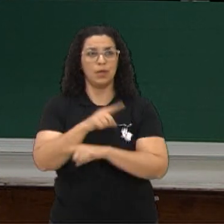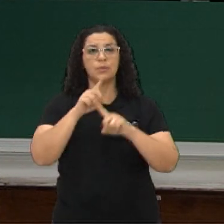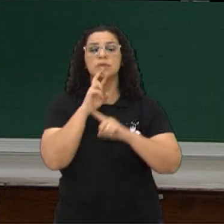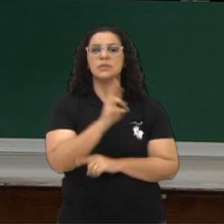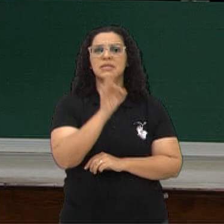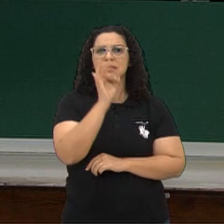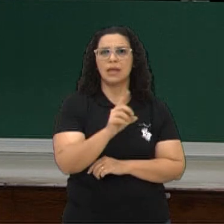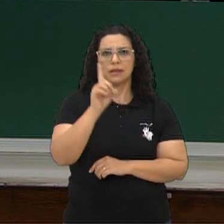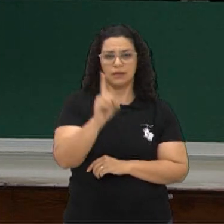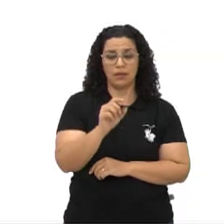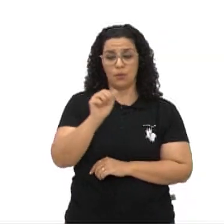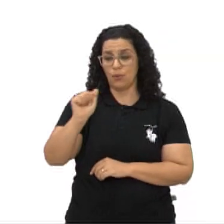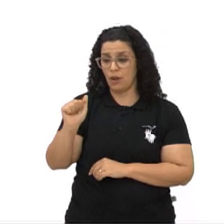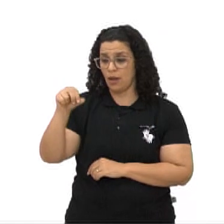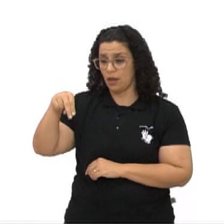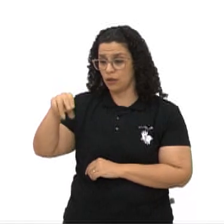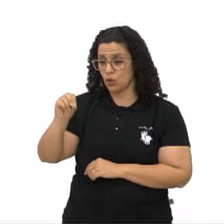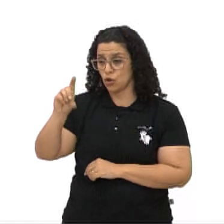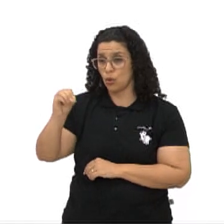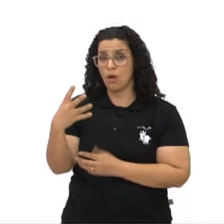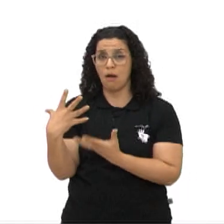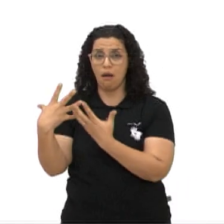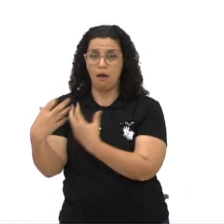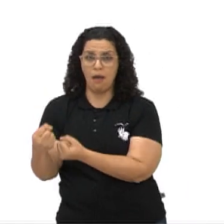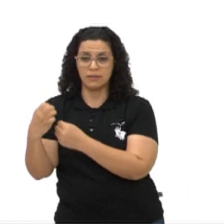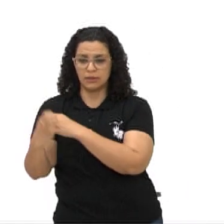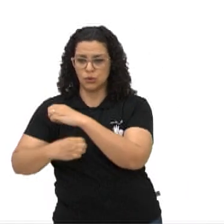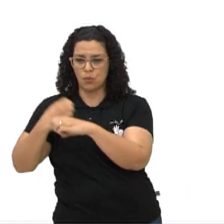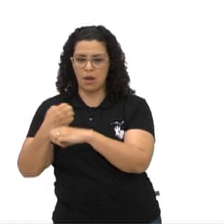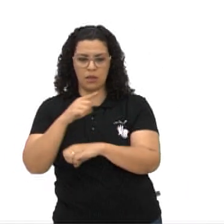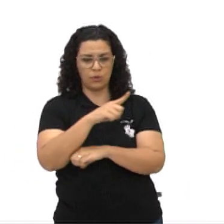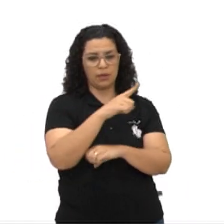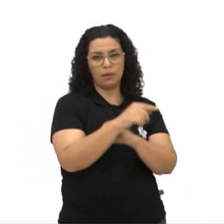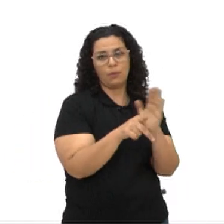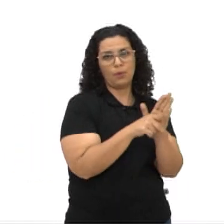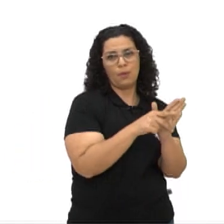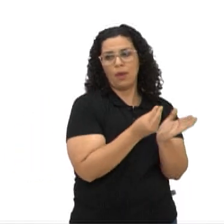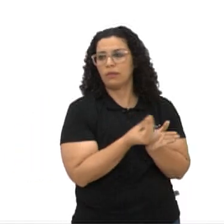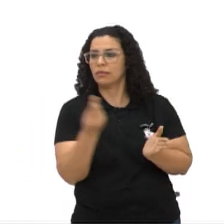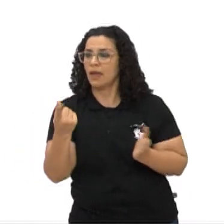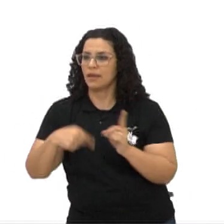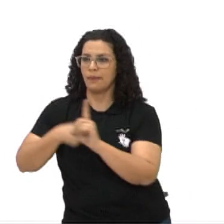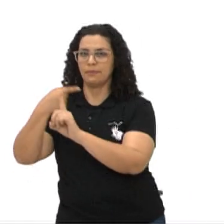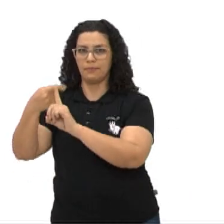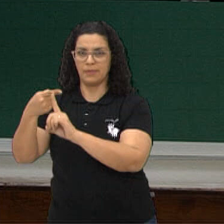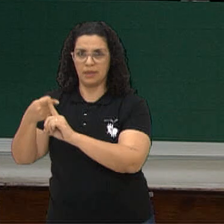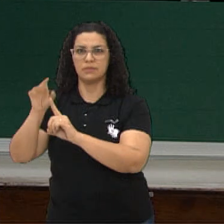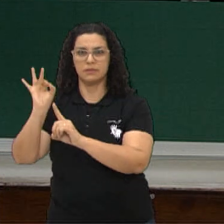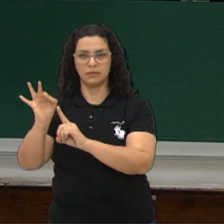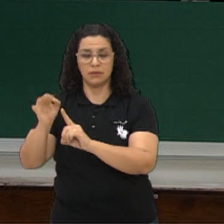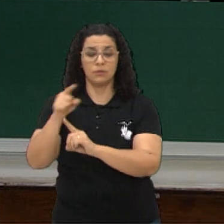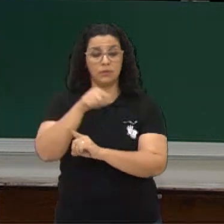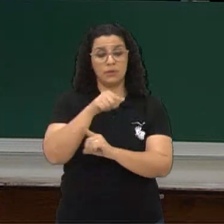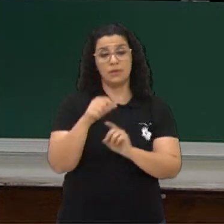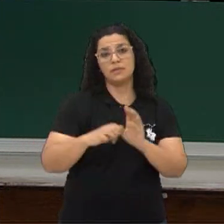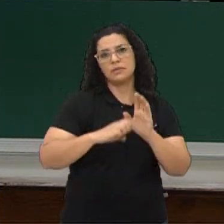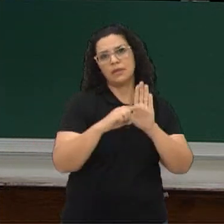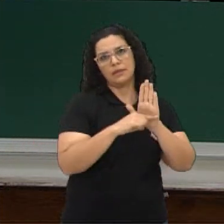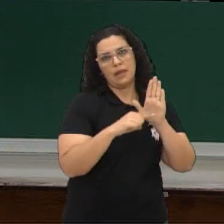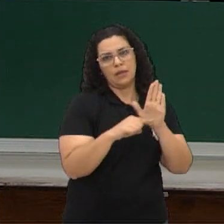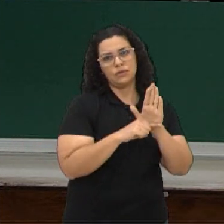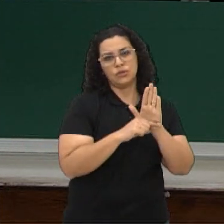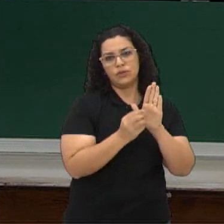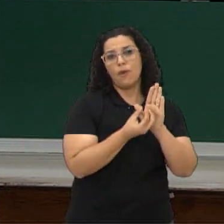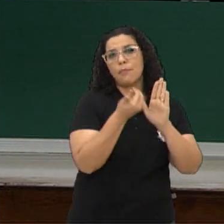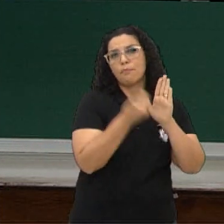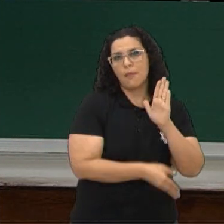letra D. O ânodo recebe os elétrons dos ânions do eletrólito e tem o sinal positivo. Exatamente. Recebe os elétrons dos